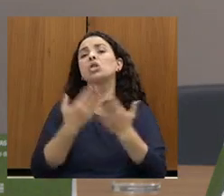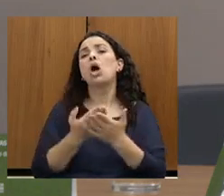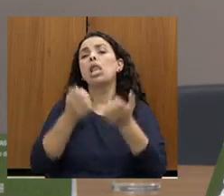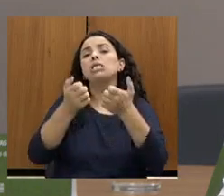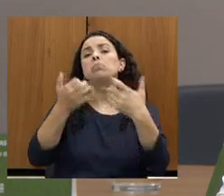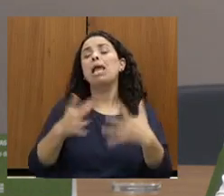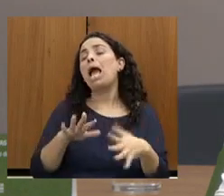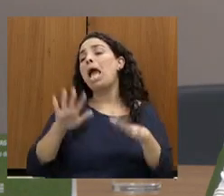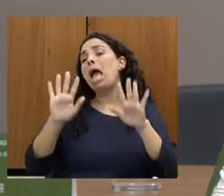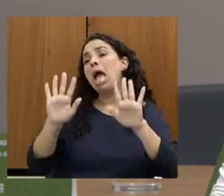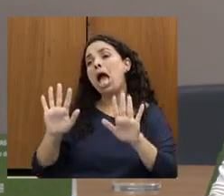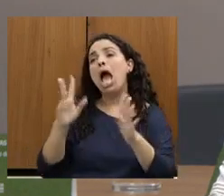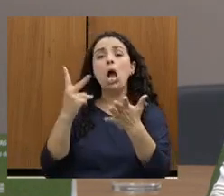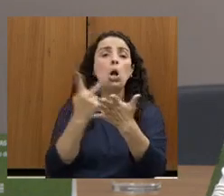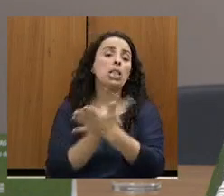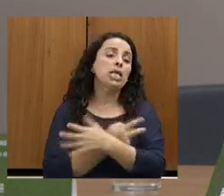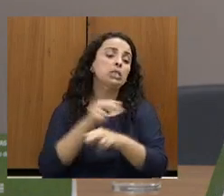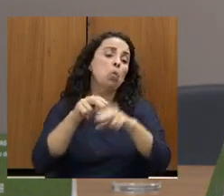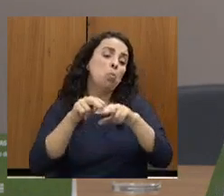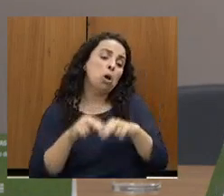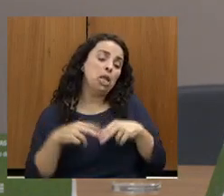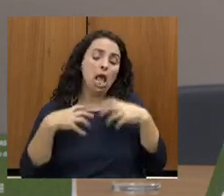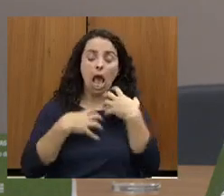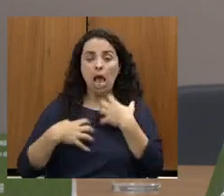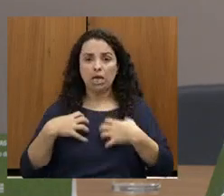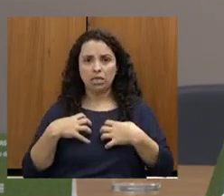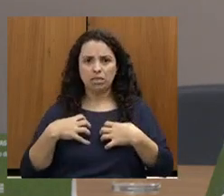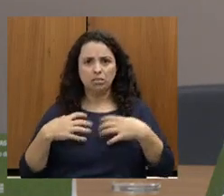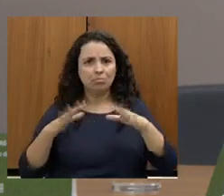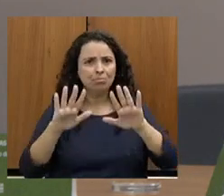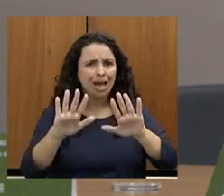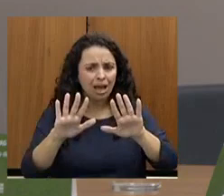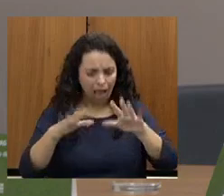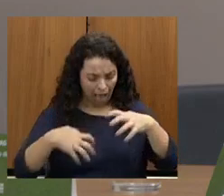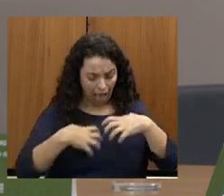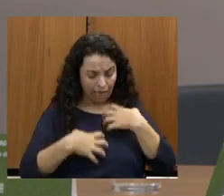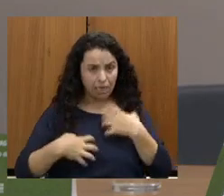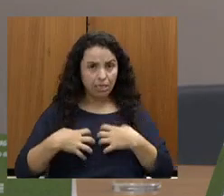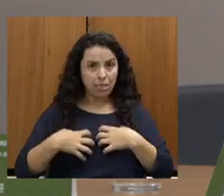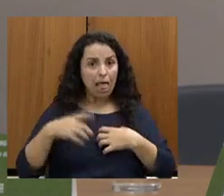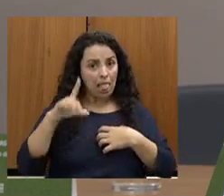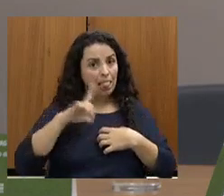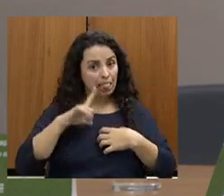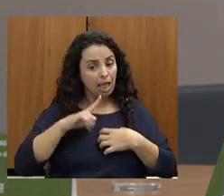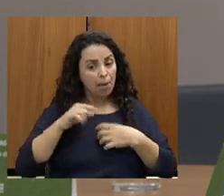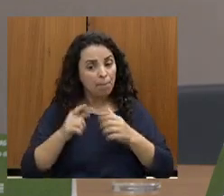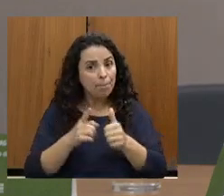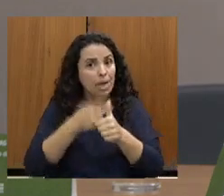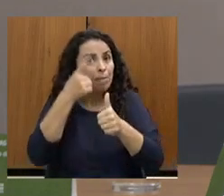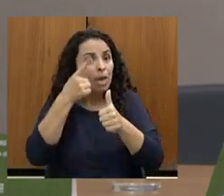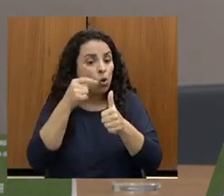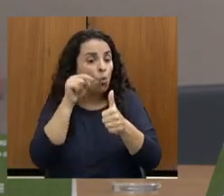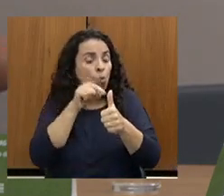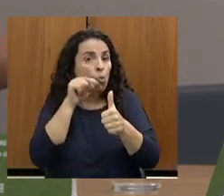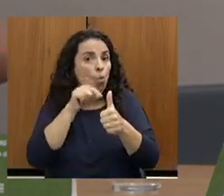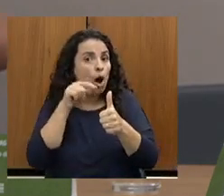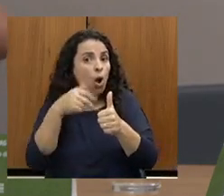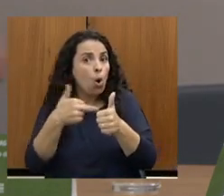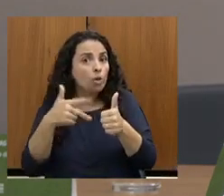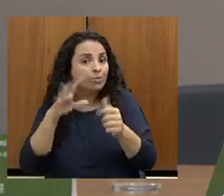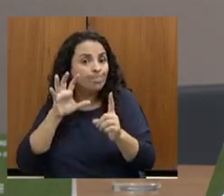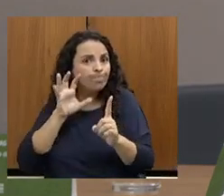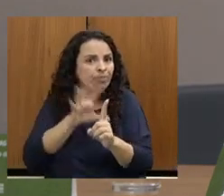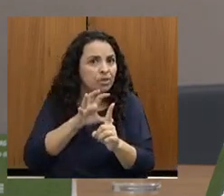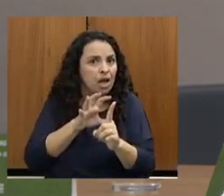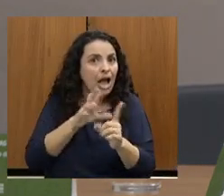Sempre existe algo que ocasiona essa crise. O Davi não tem crise do nada. Por que em